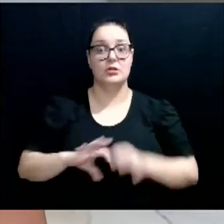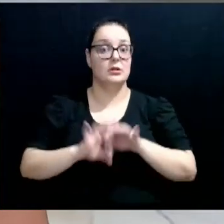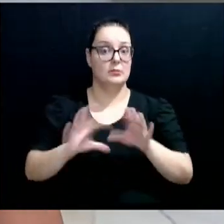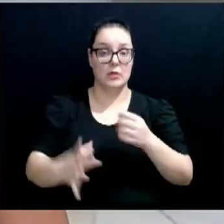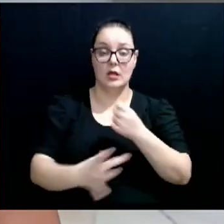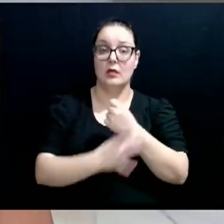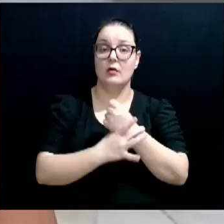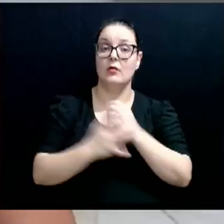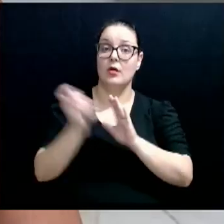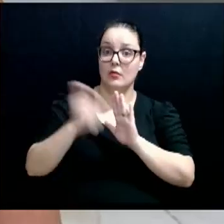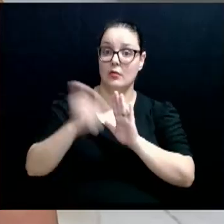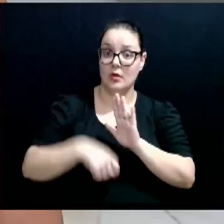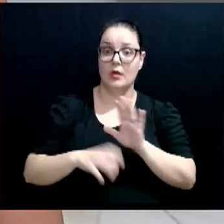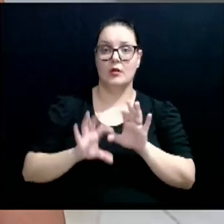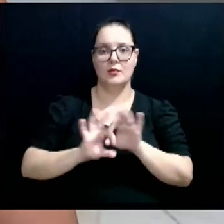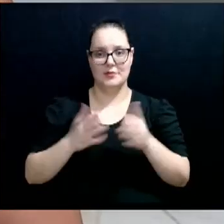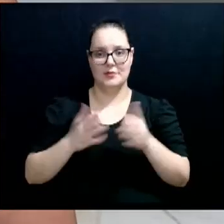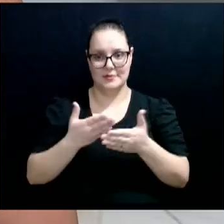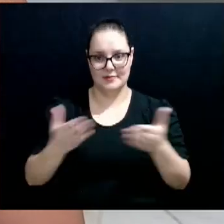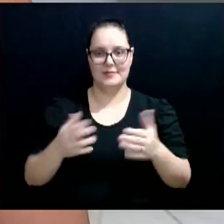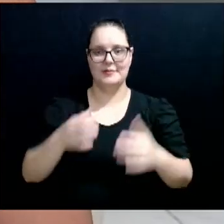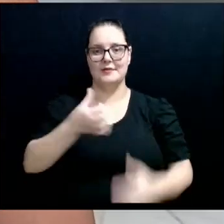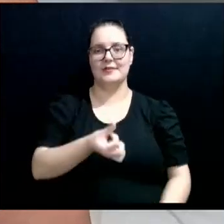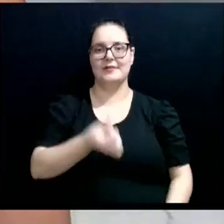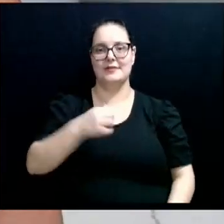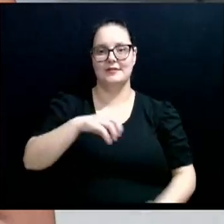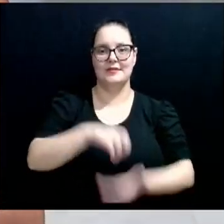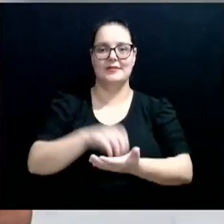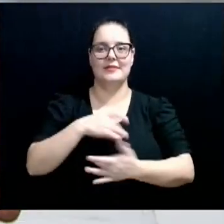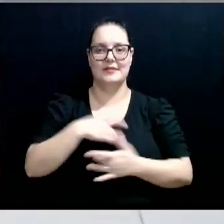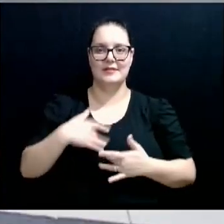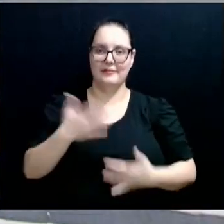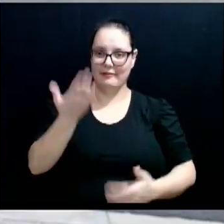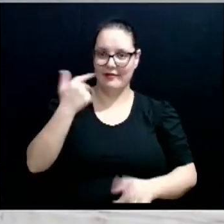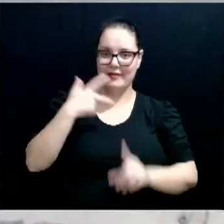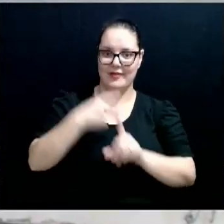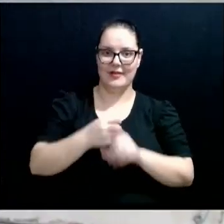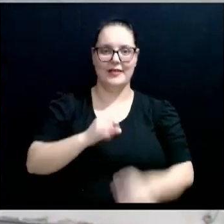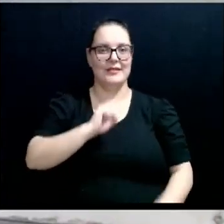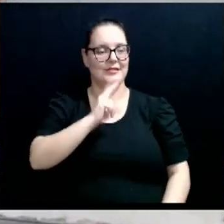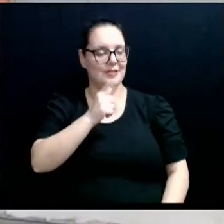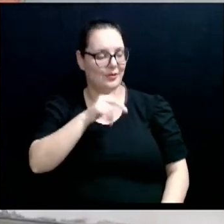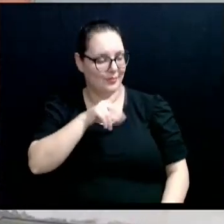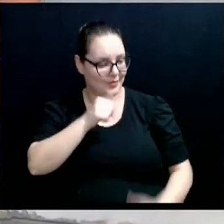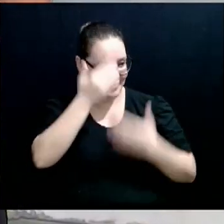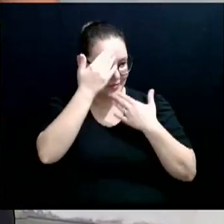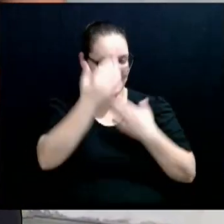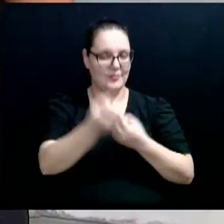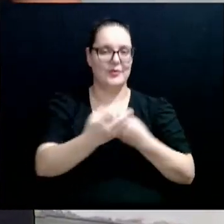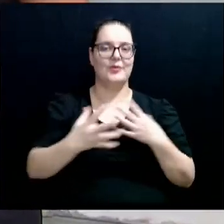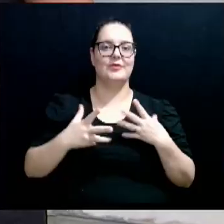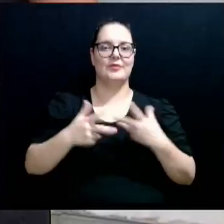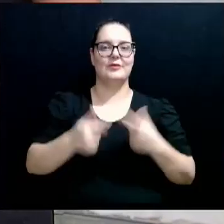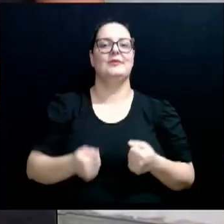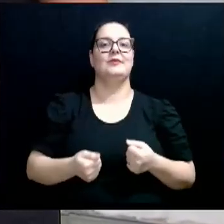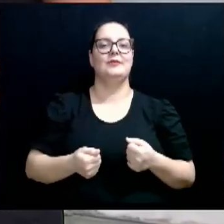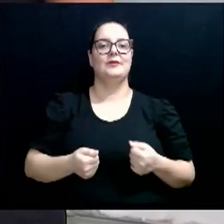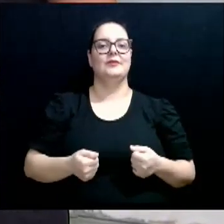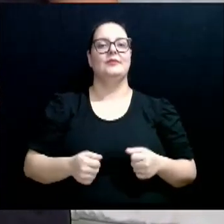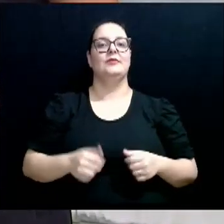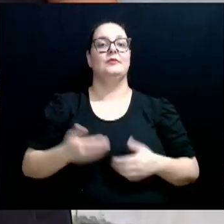à disposição aí nos 69 centros de saúde de Campinas. Shaula, muito obrigado por todas as informações, né, por passar esse serviço para